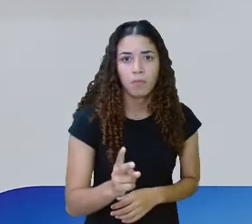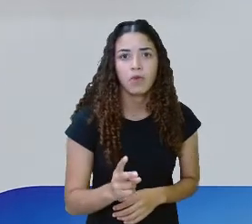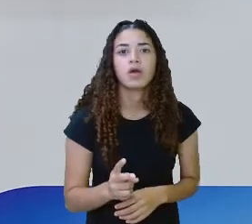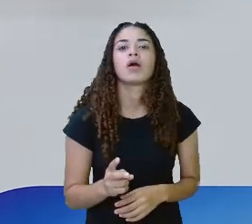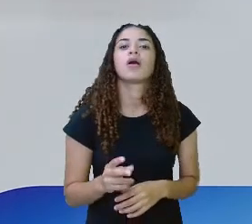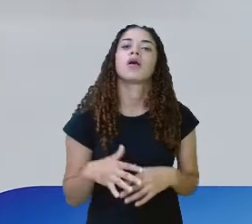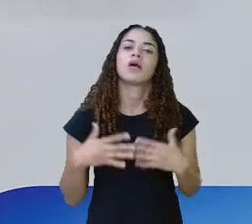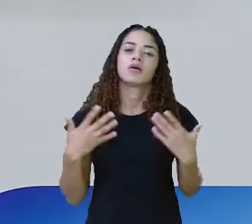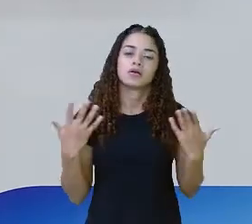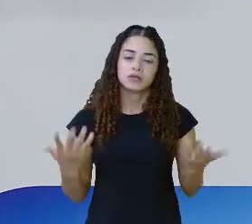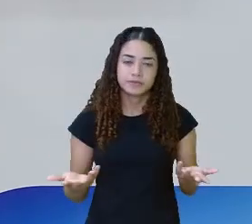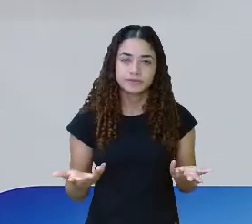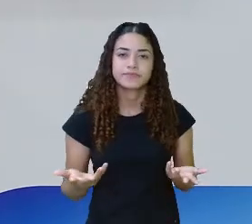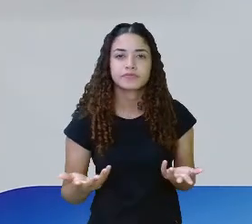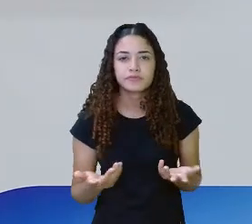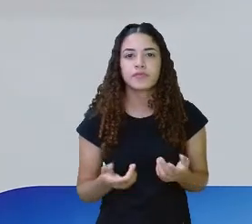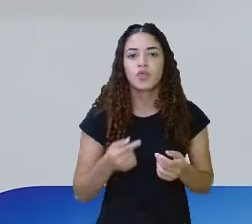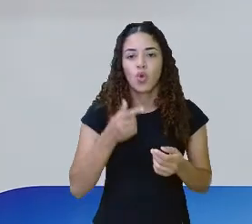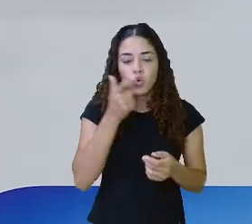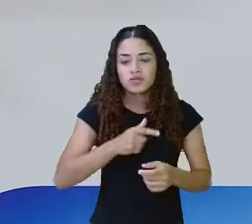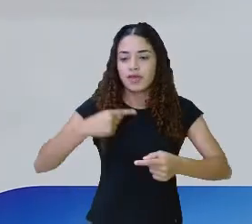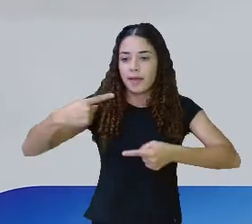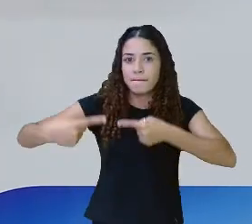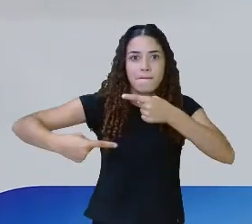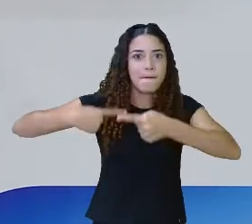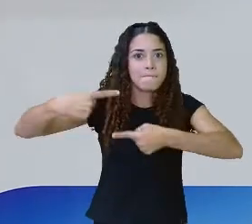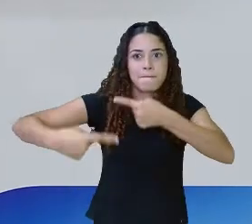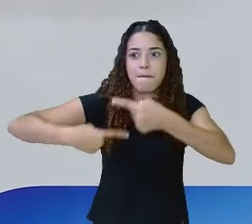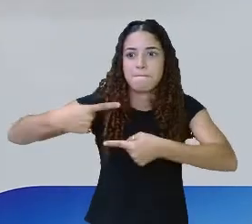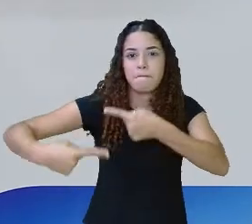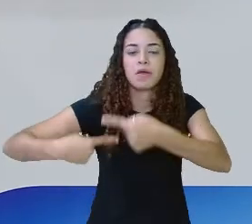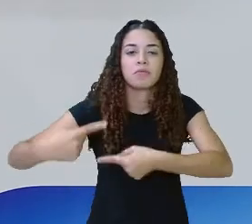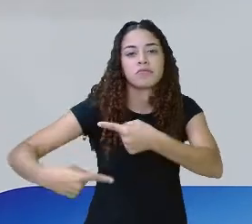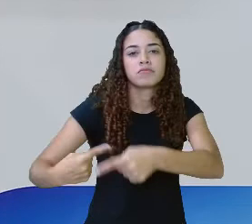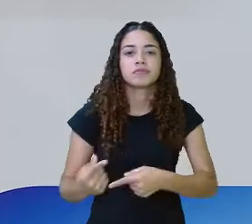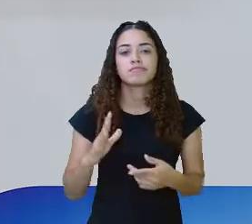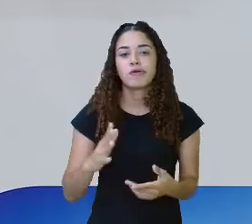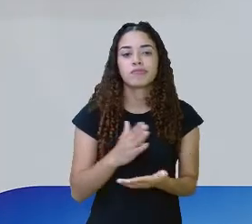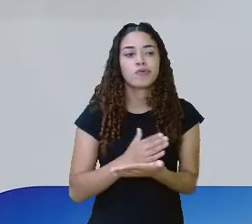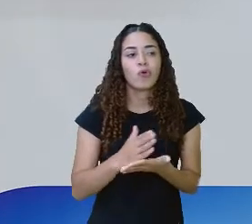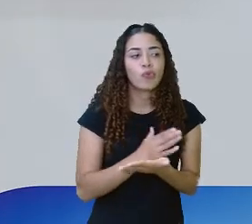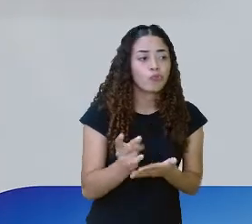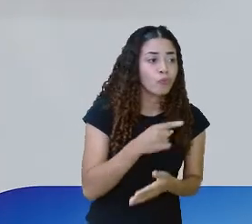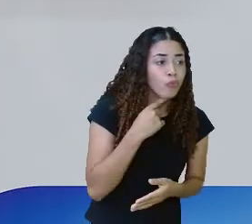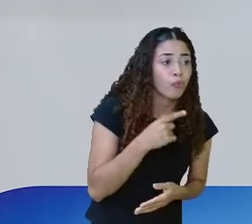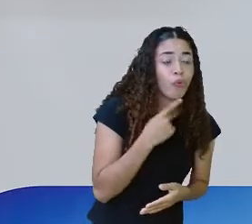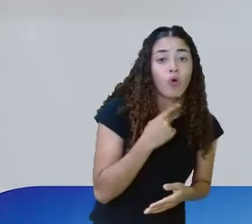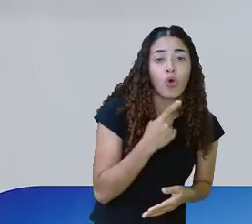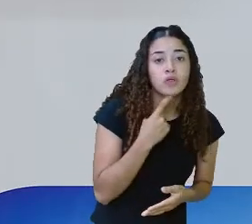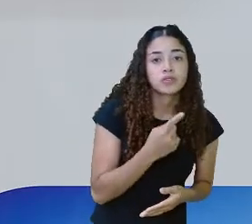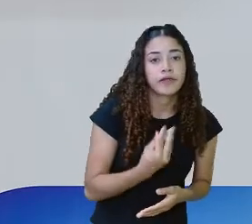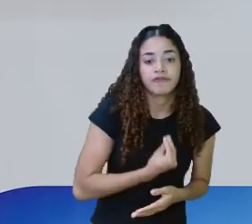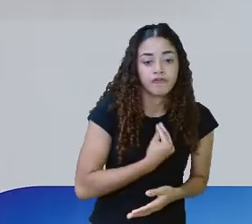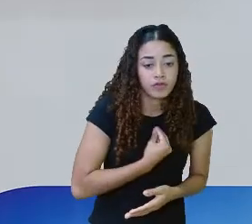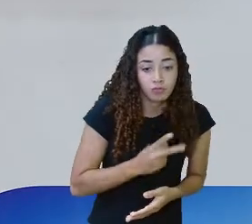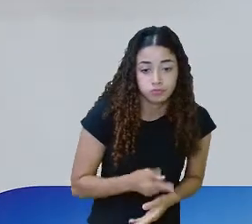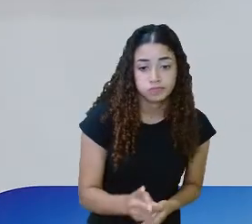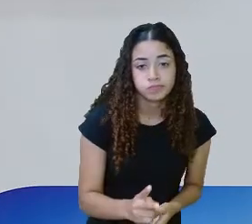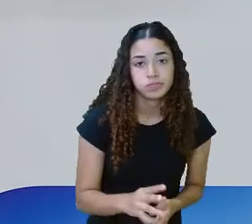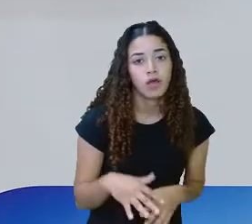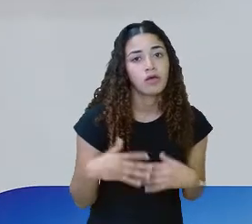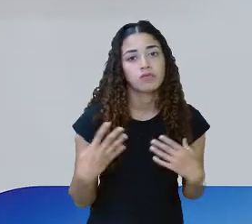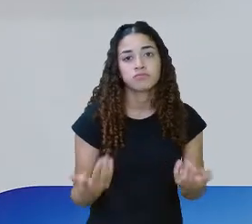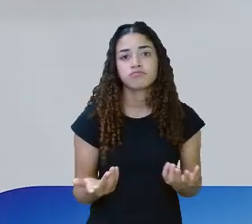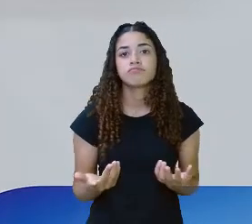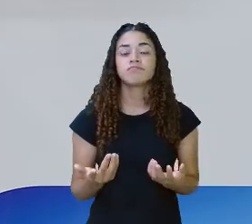de passar essa herança para frente, enquanto que os outros que não conseguem, né, sobreviver bem